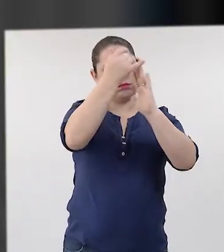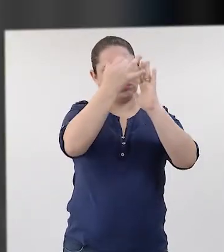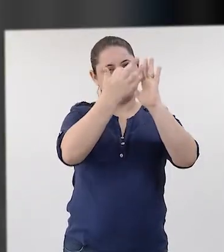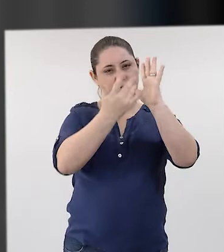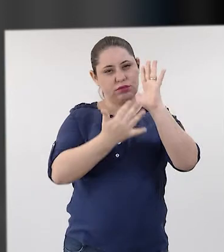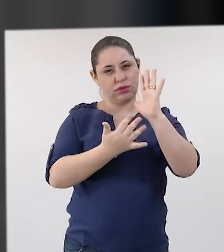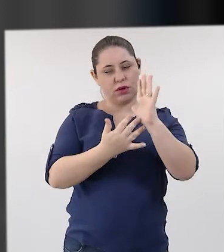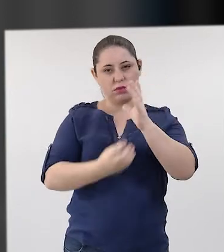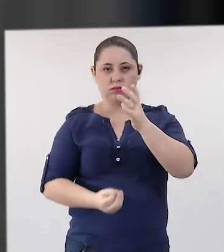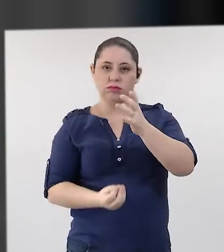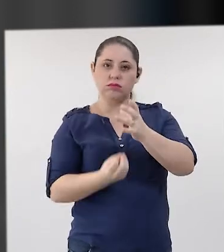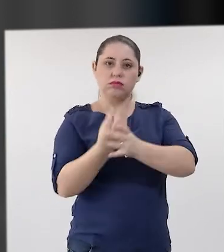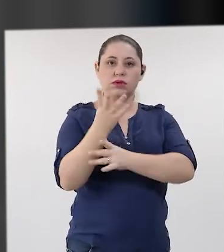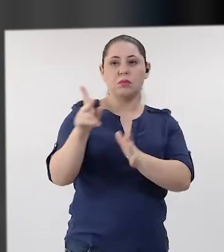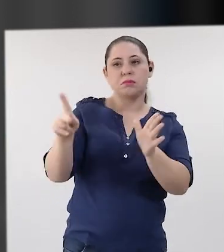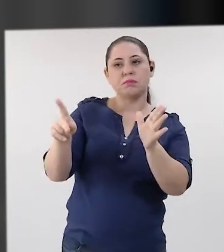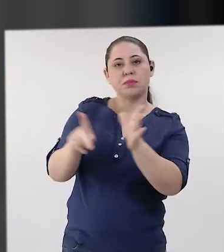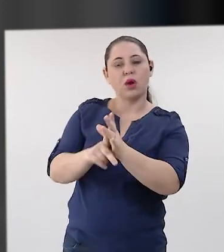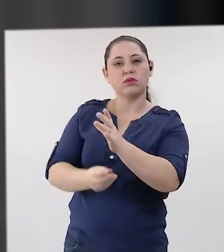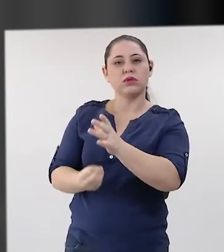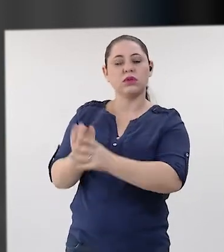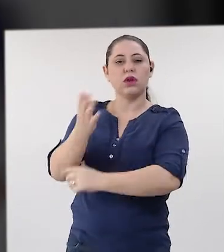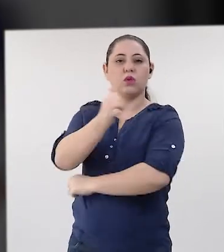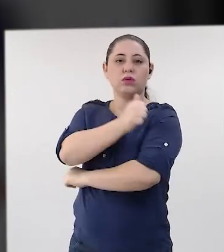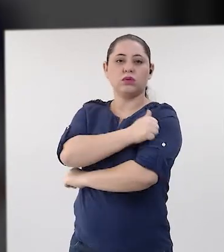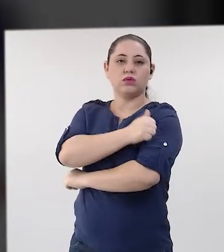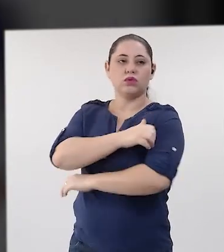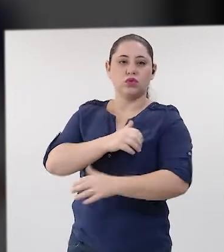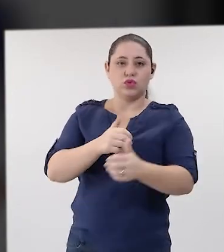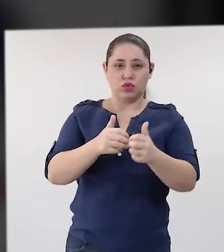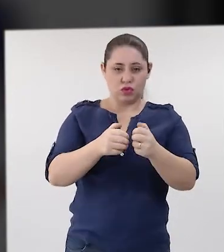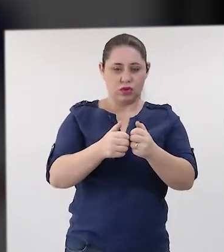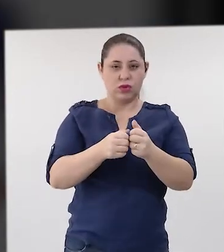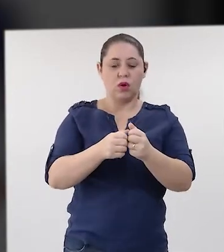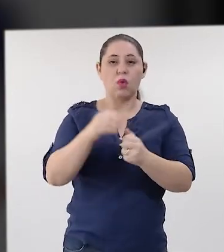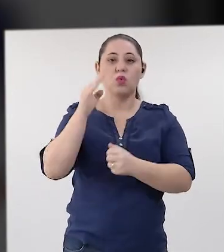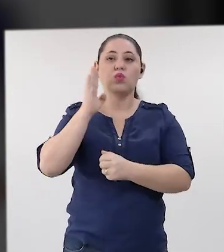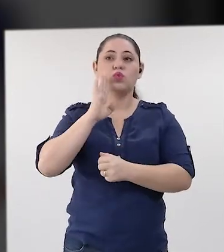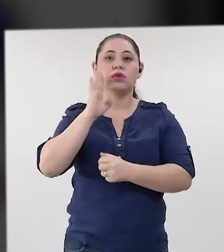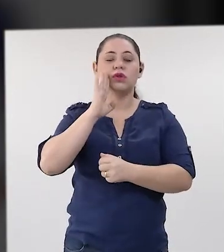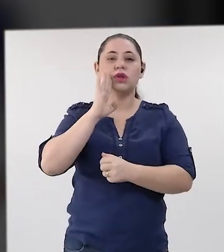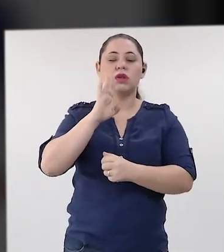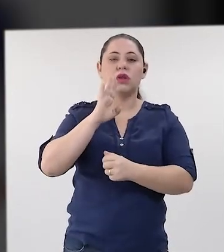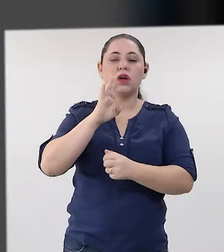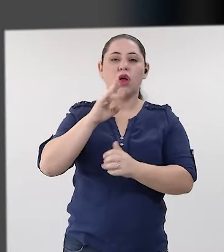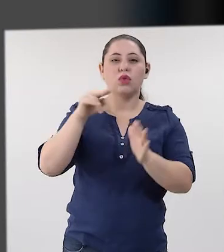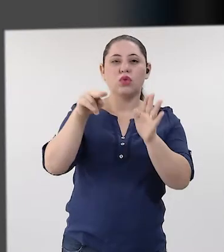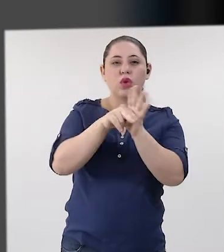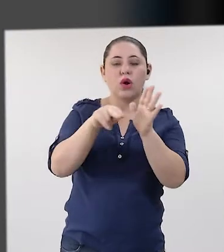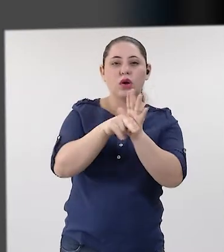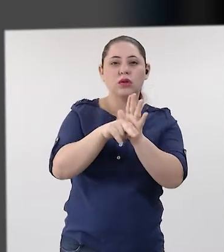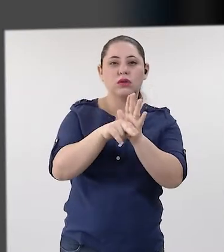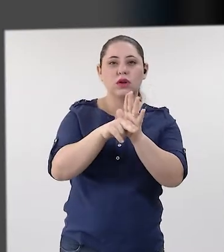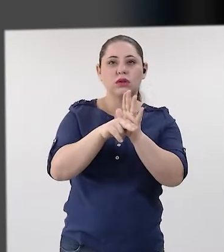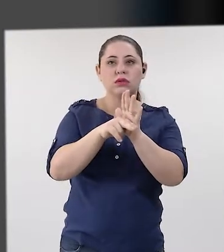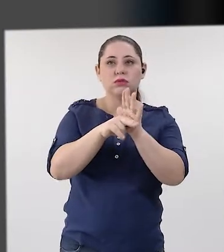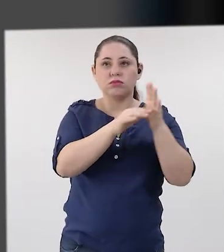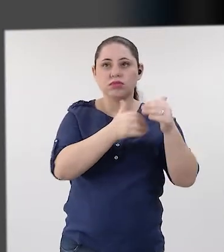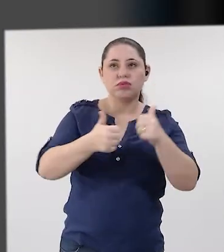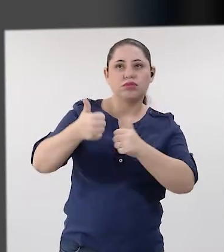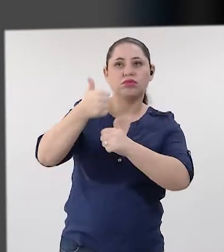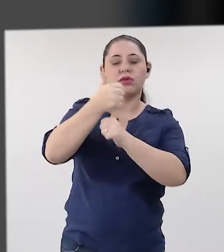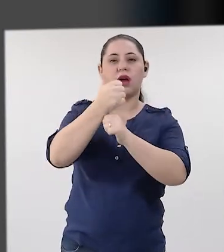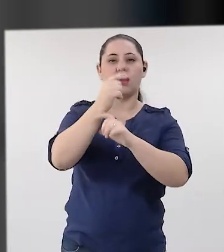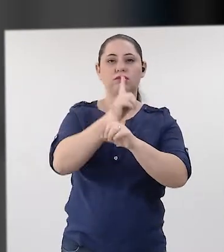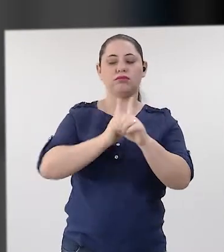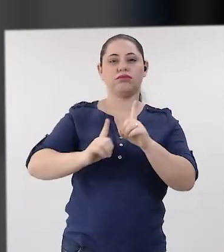entregue com um roteiro totalmente criado por eles. Os alunos, ao jogarem, conseguiam pontos e eram ranqueados em